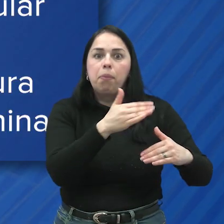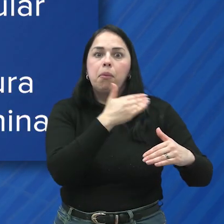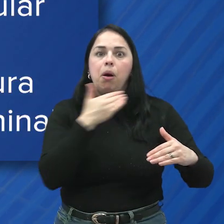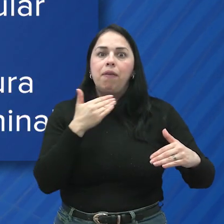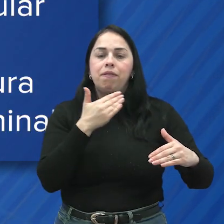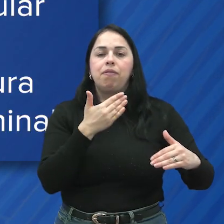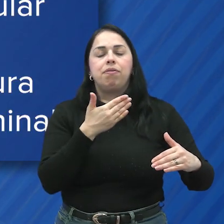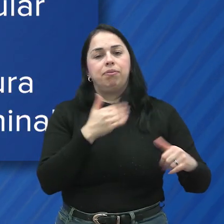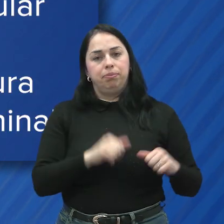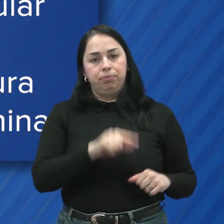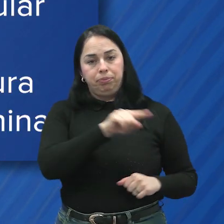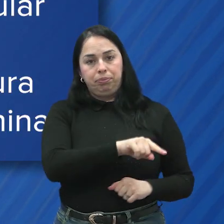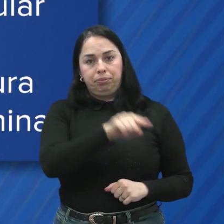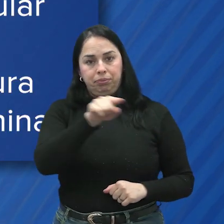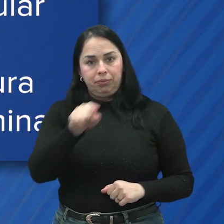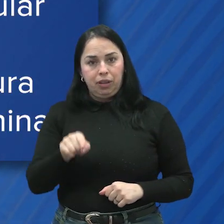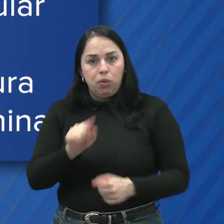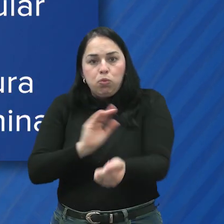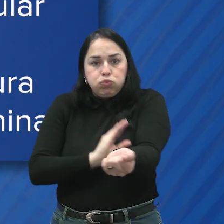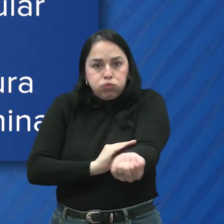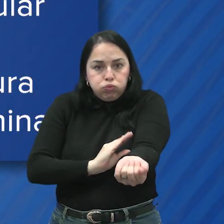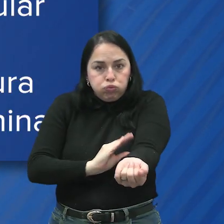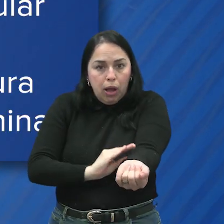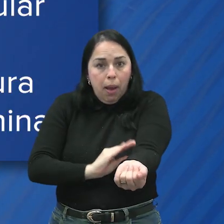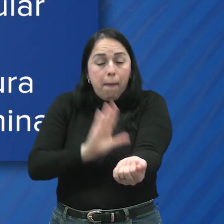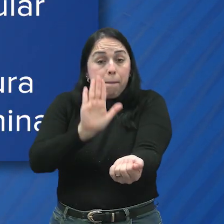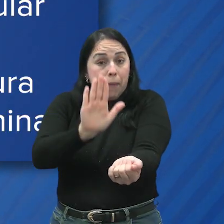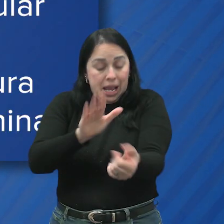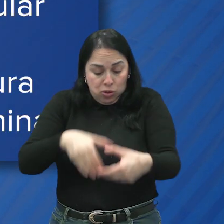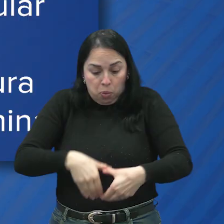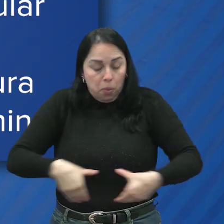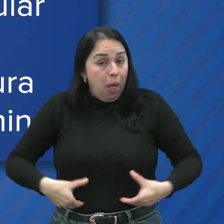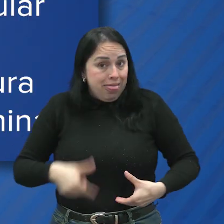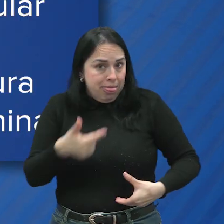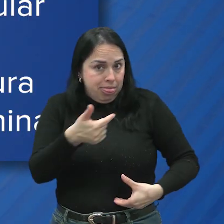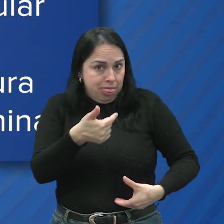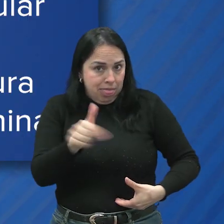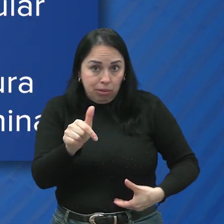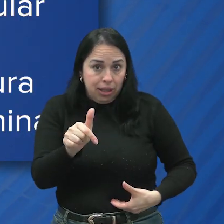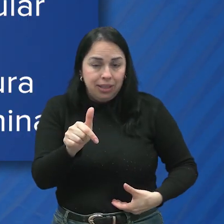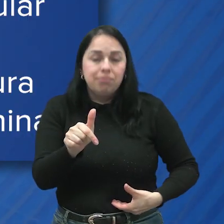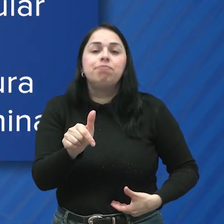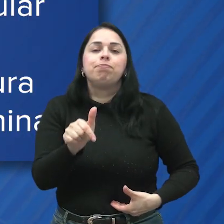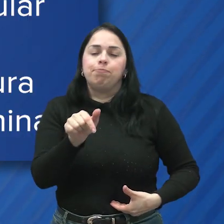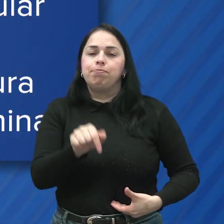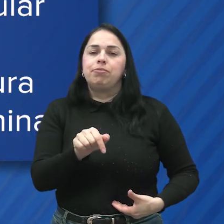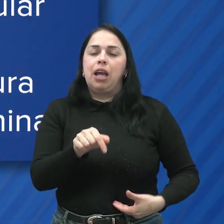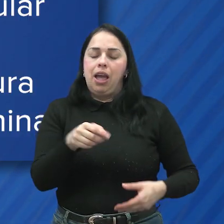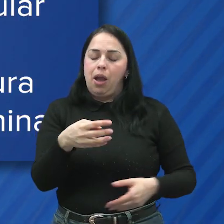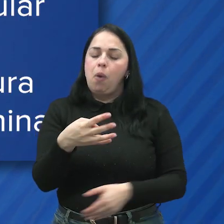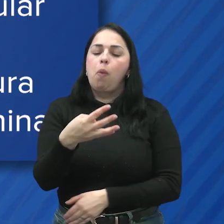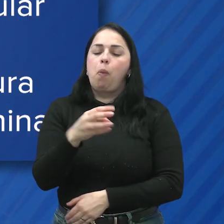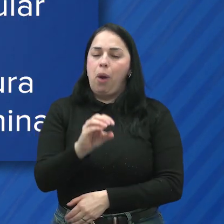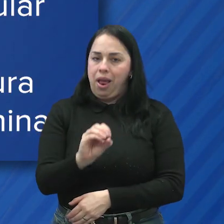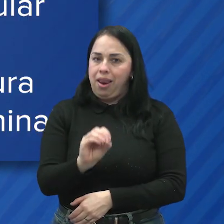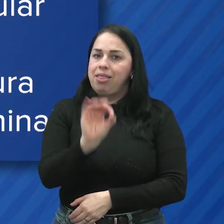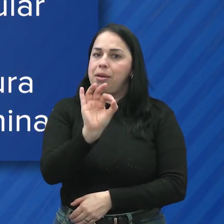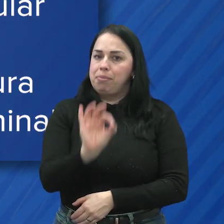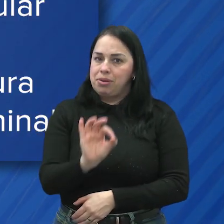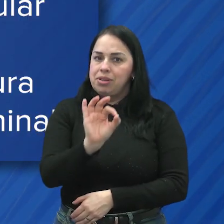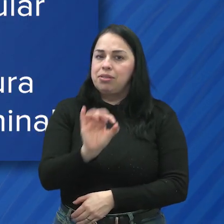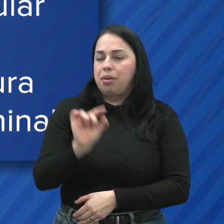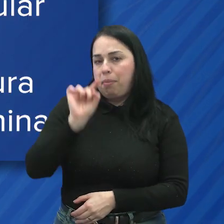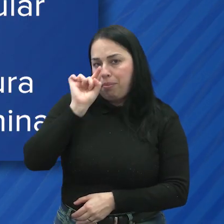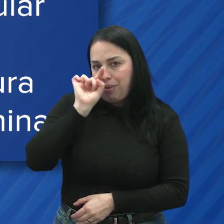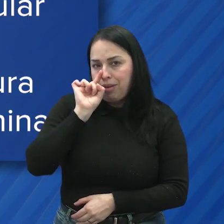chance de morte. Quem teve baixa massa muscular, mas sem a gordura abdominal localizada, o